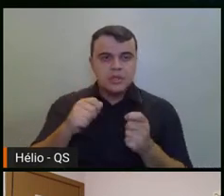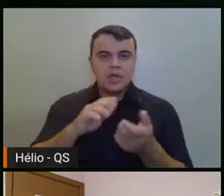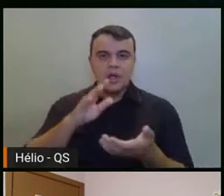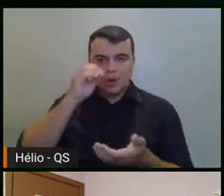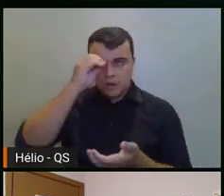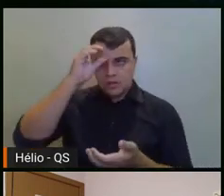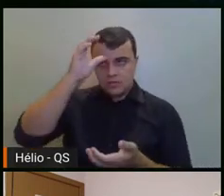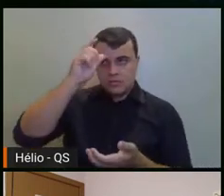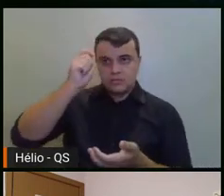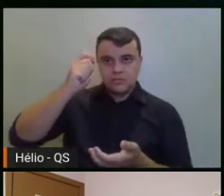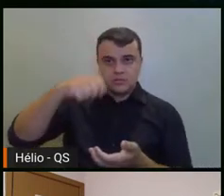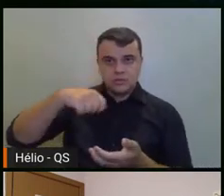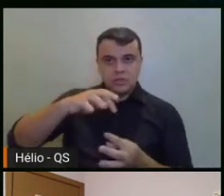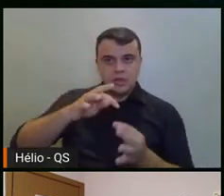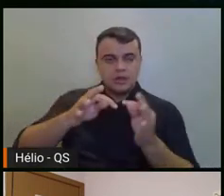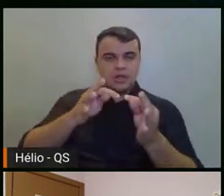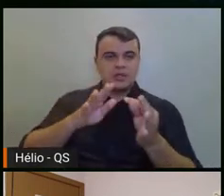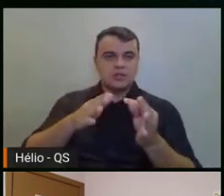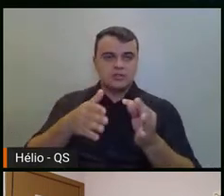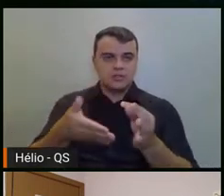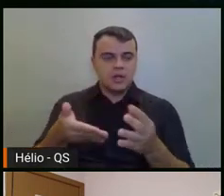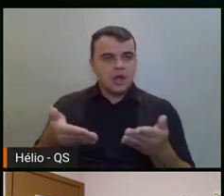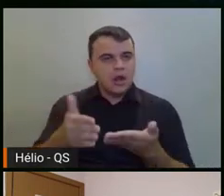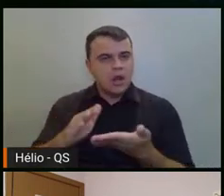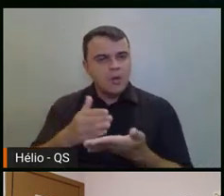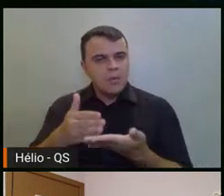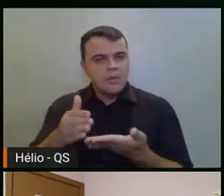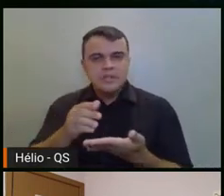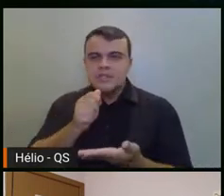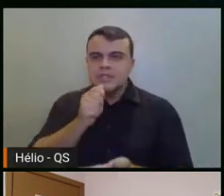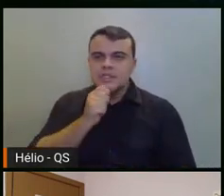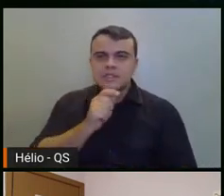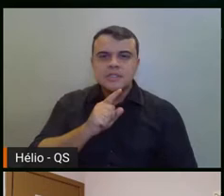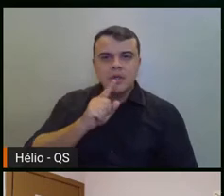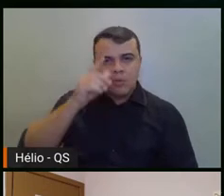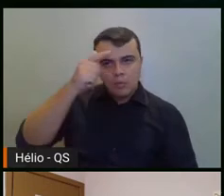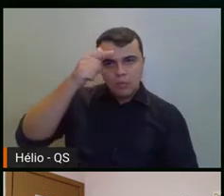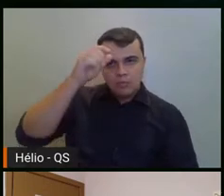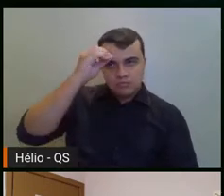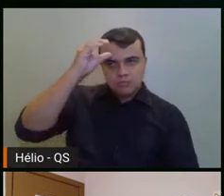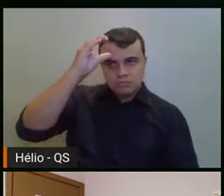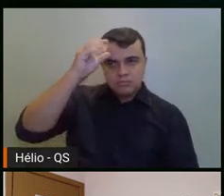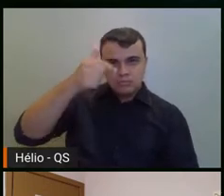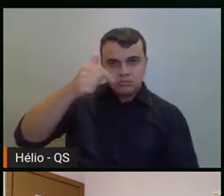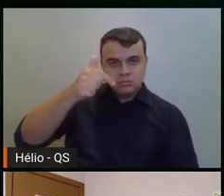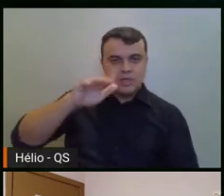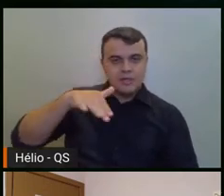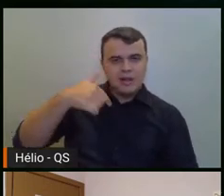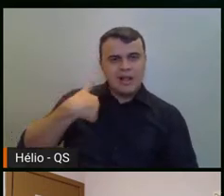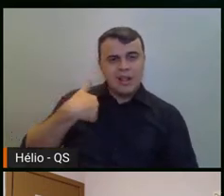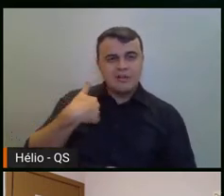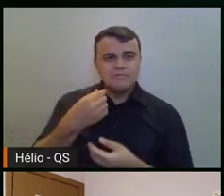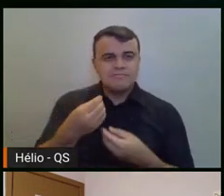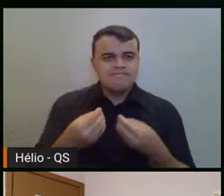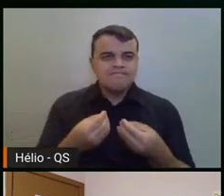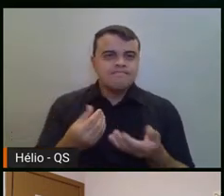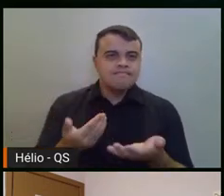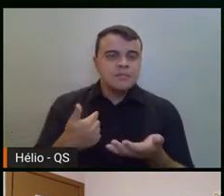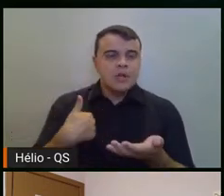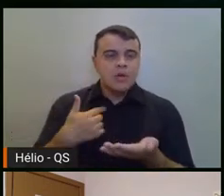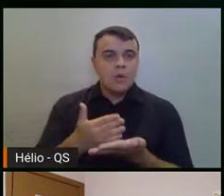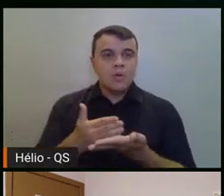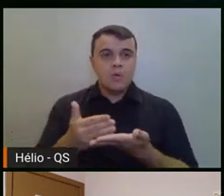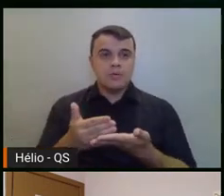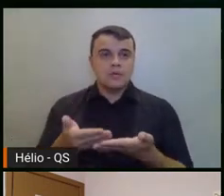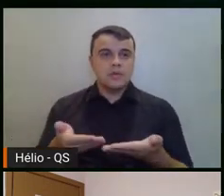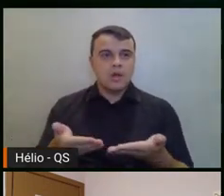conhecimento técnico ele já como tem pessoas que não tem conhecimento né E se você tá vindo assim poxa Felipe tô chegando